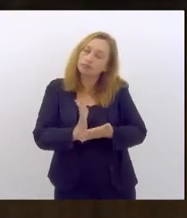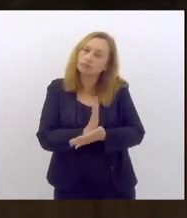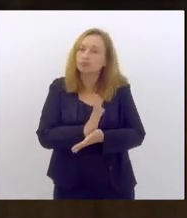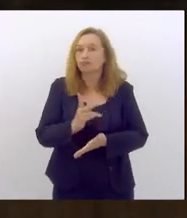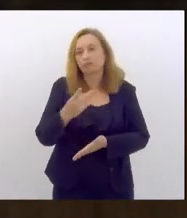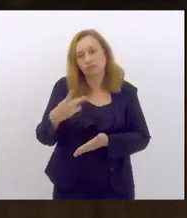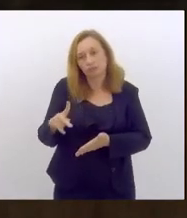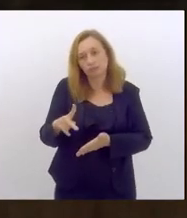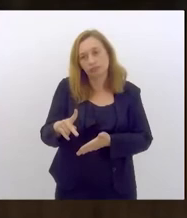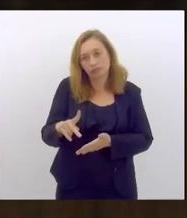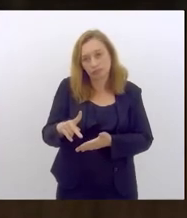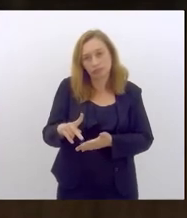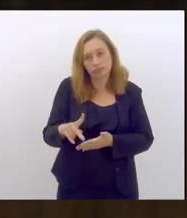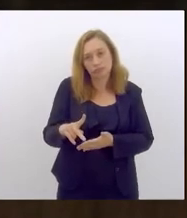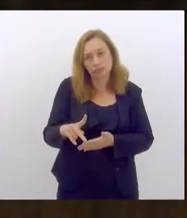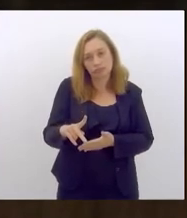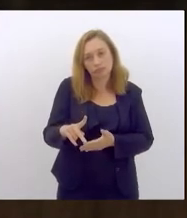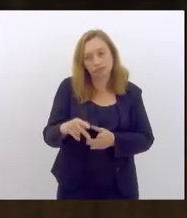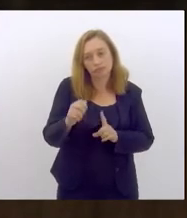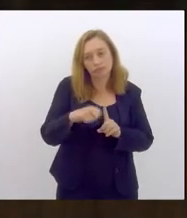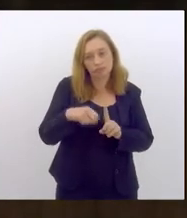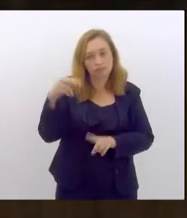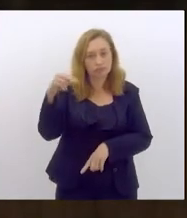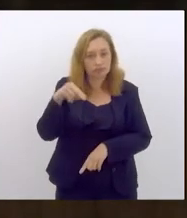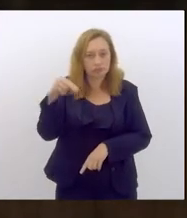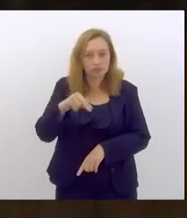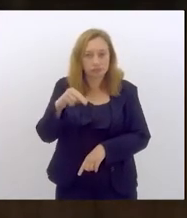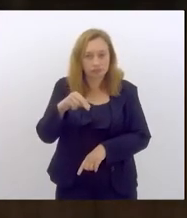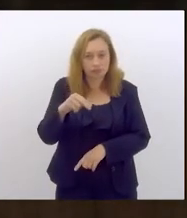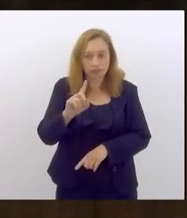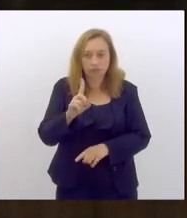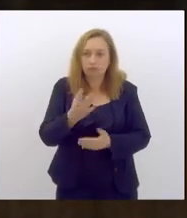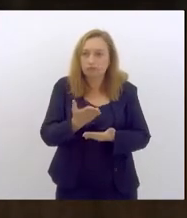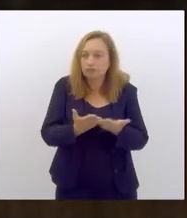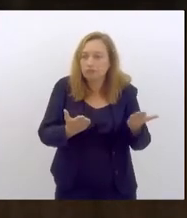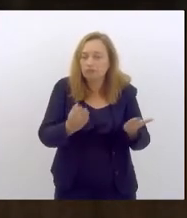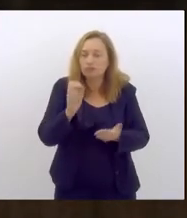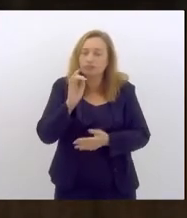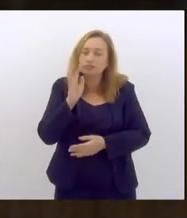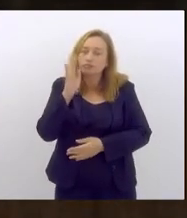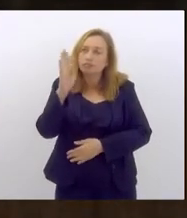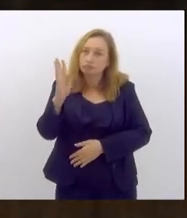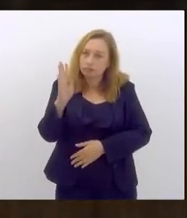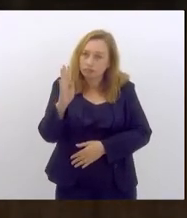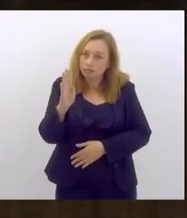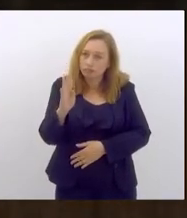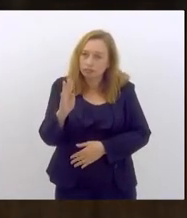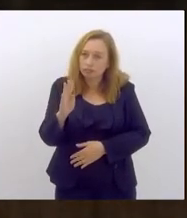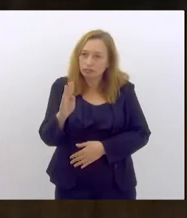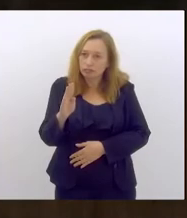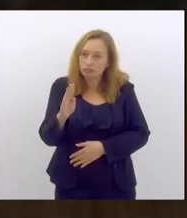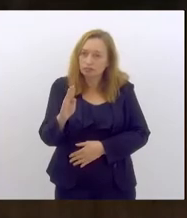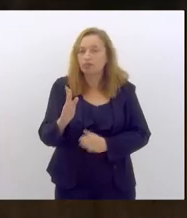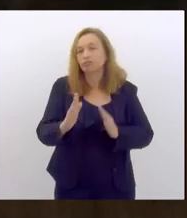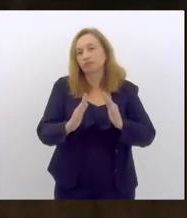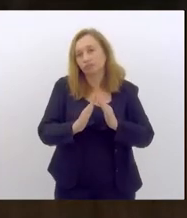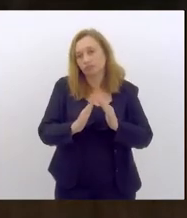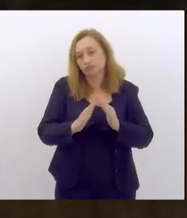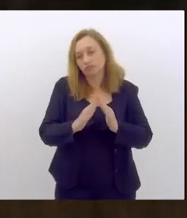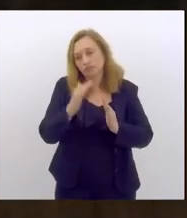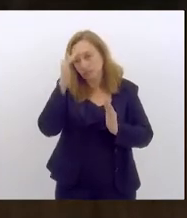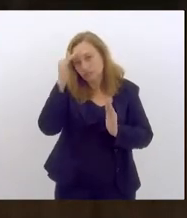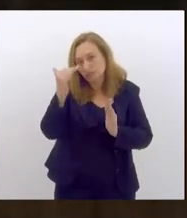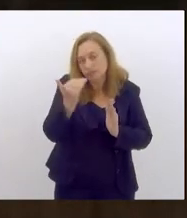foram remetidos para novembro. Então, para não perder a esperança, né, de que esta casa